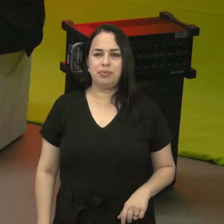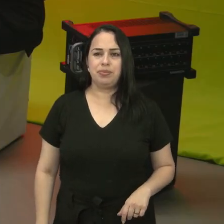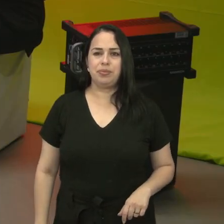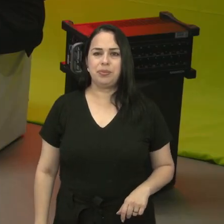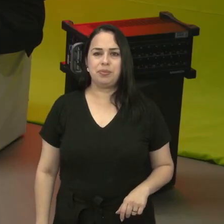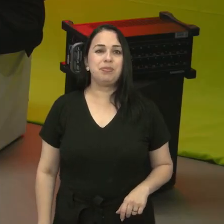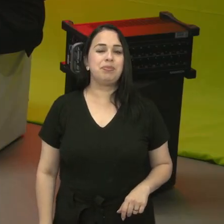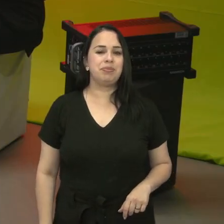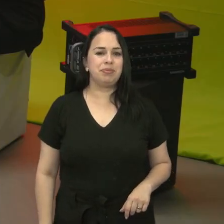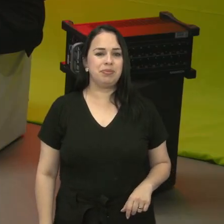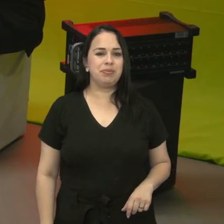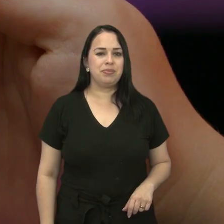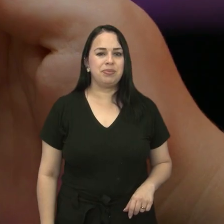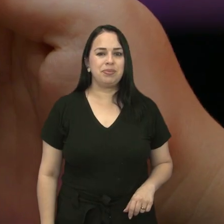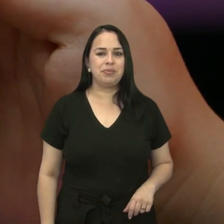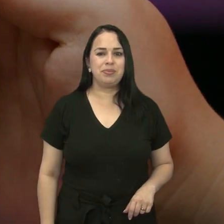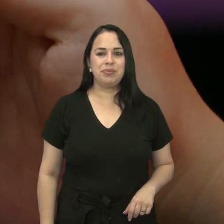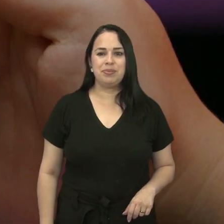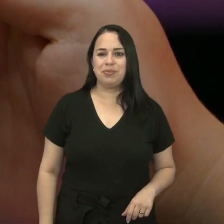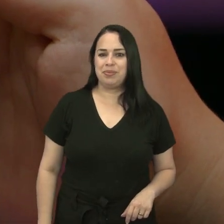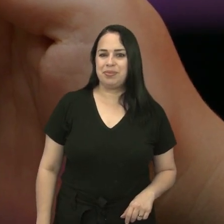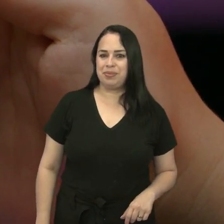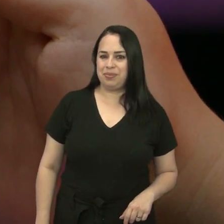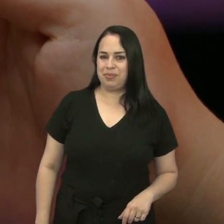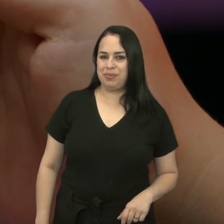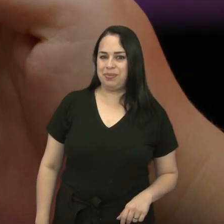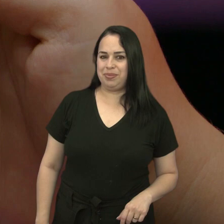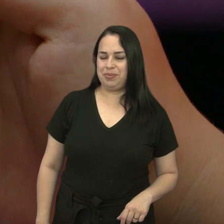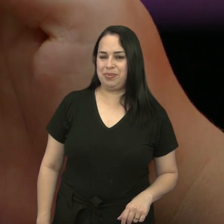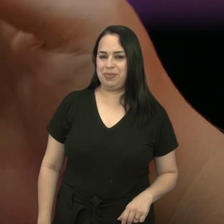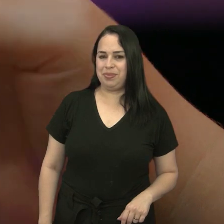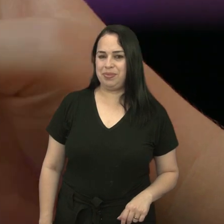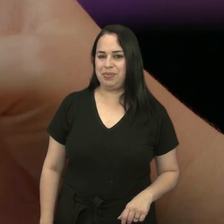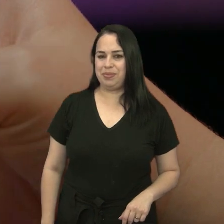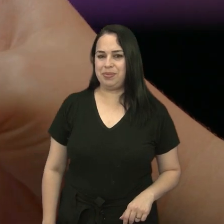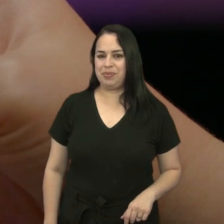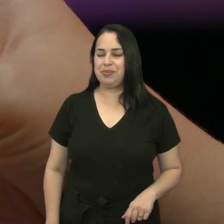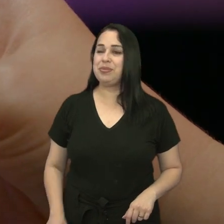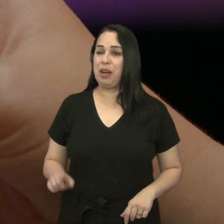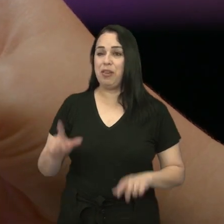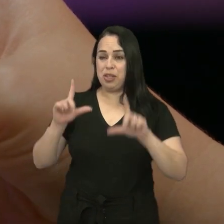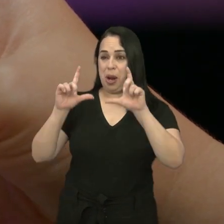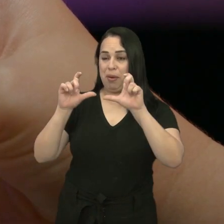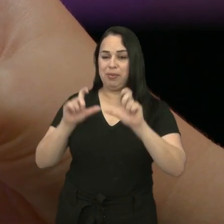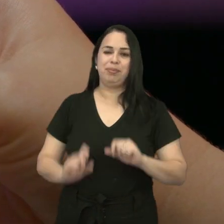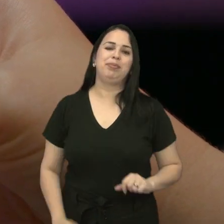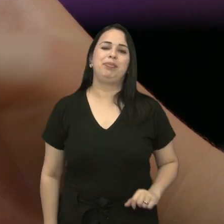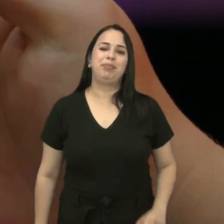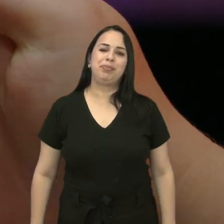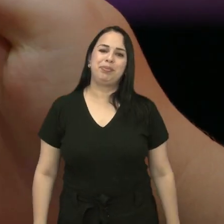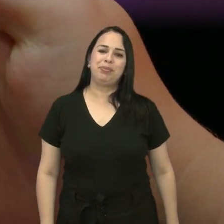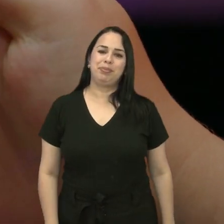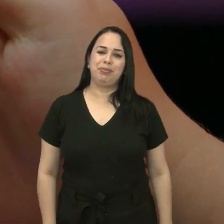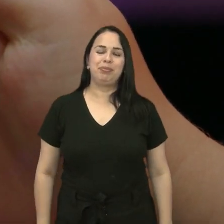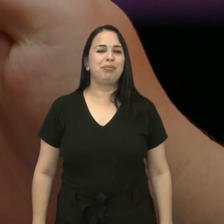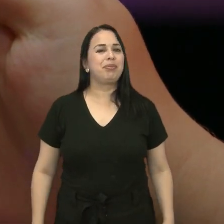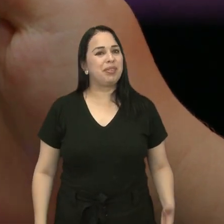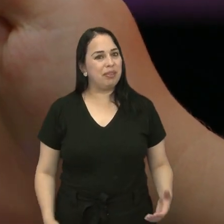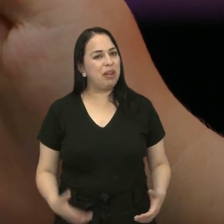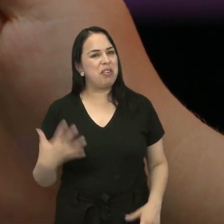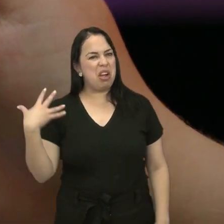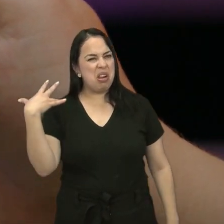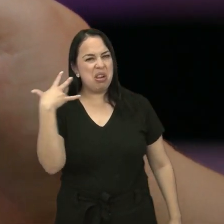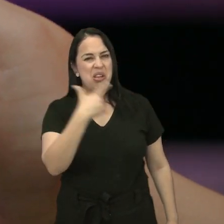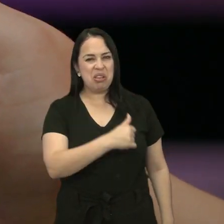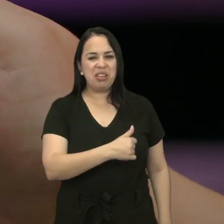Vamos só subir a nossa câmera aqui um pouquinho. Aí, ó. Isso aqui. Deixa eu sair daqui, né? Pra não... Vou até fazer essa foto. Ah, essa foto